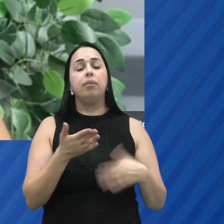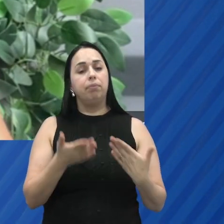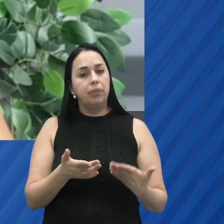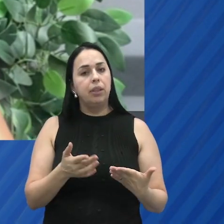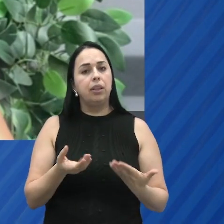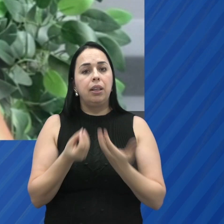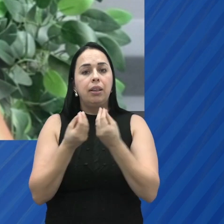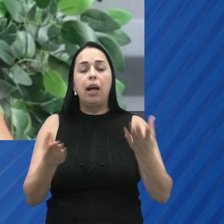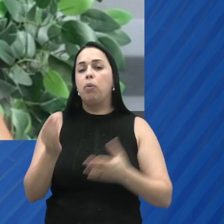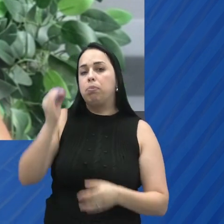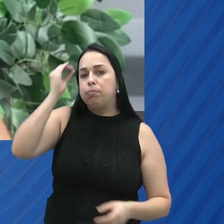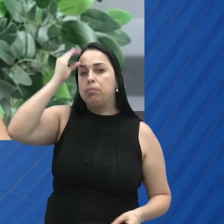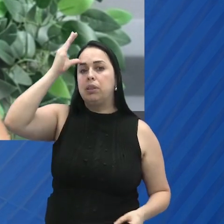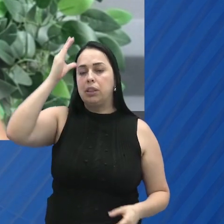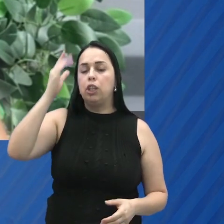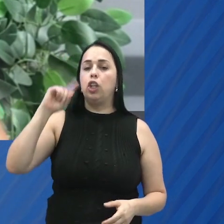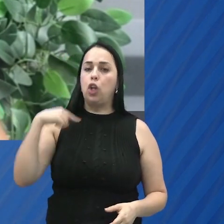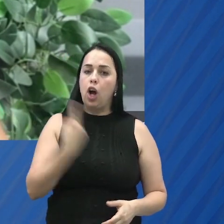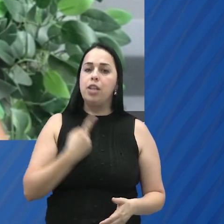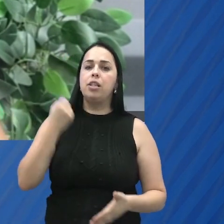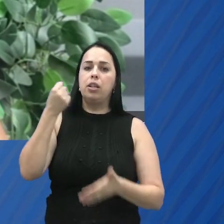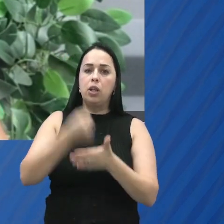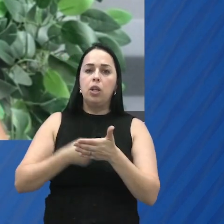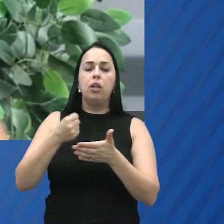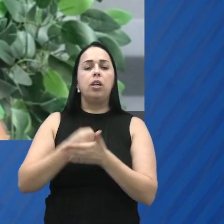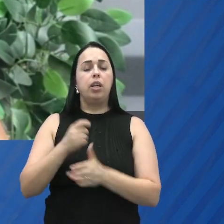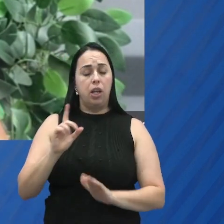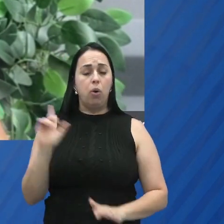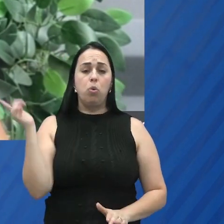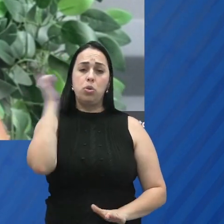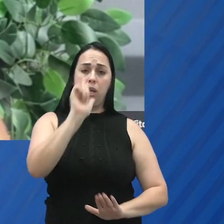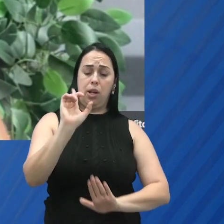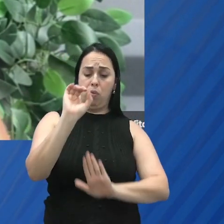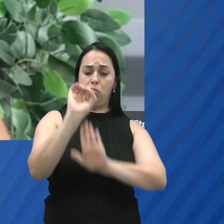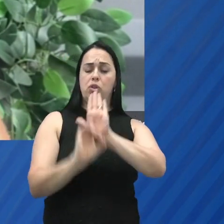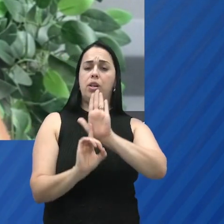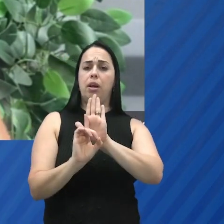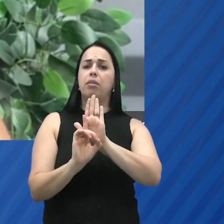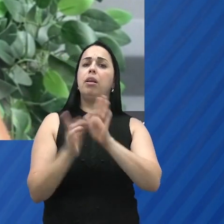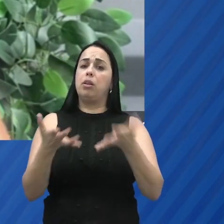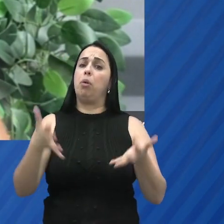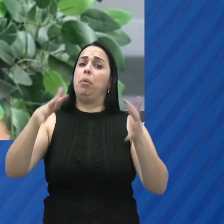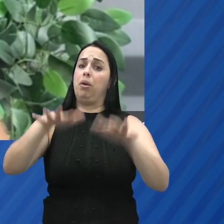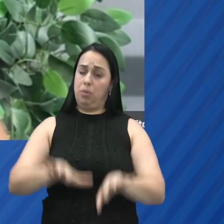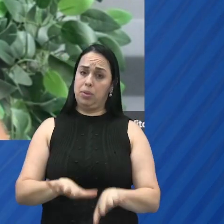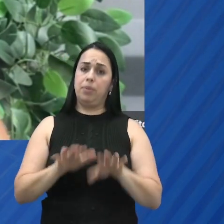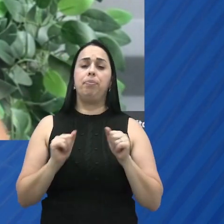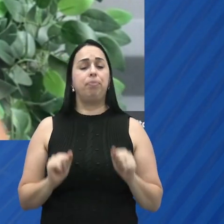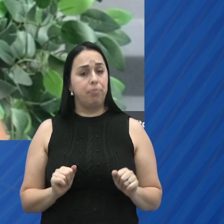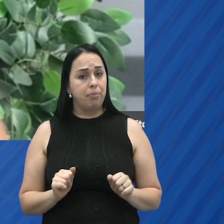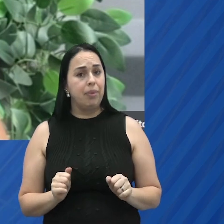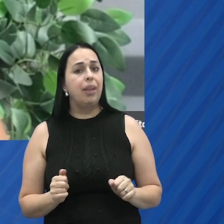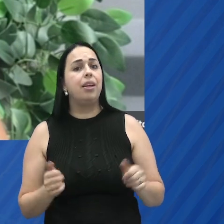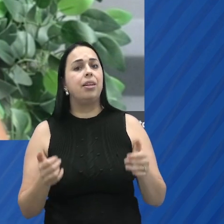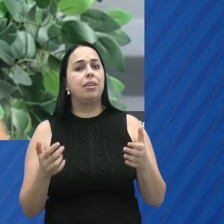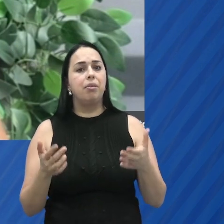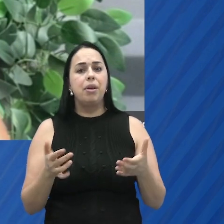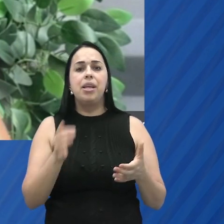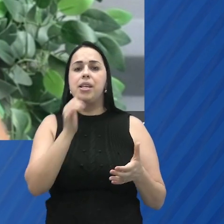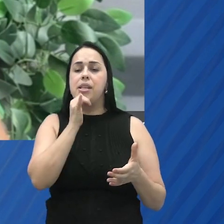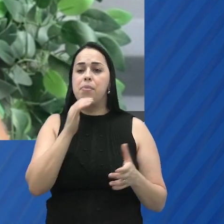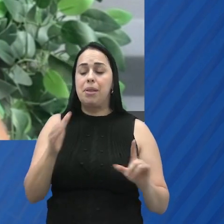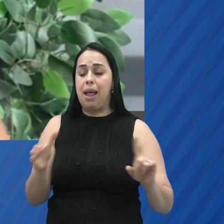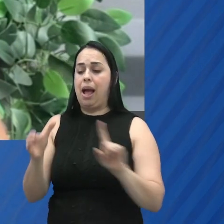área, para que a gente lute e conquiste os direitos e a inclusão social. Então, a inclusão